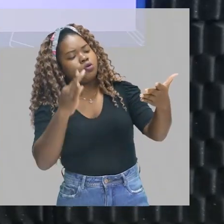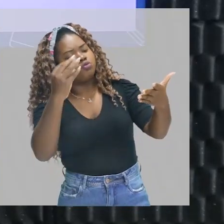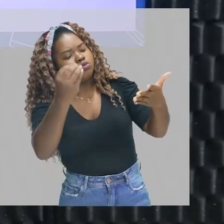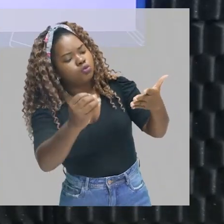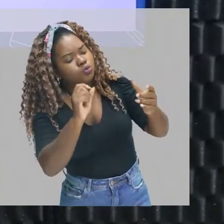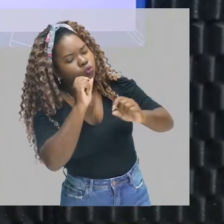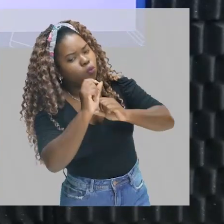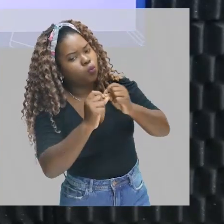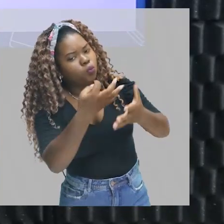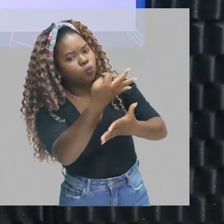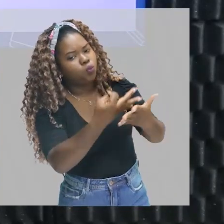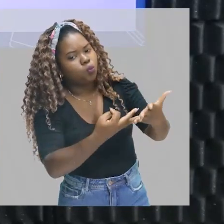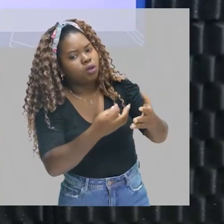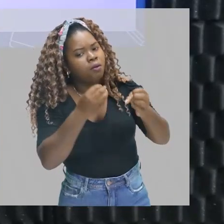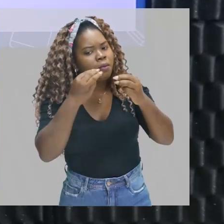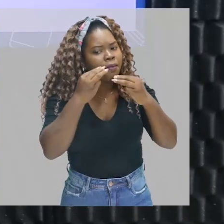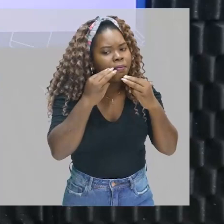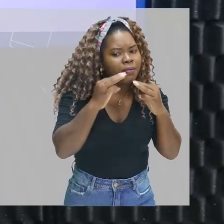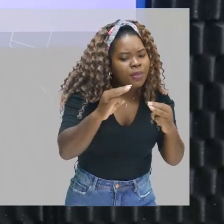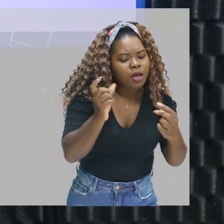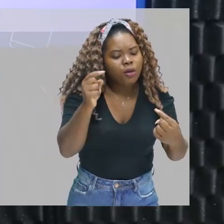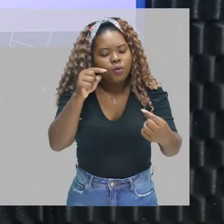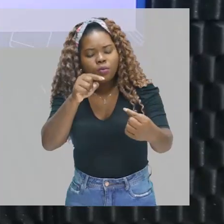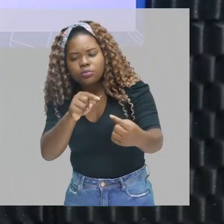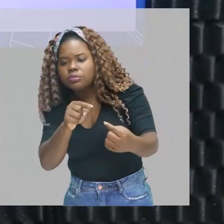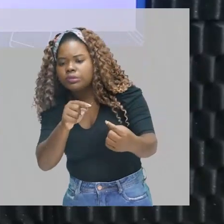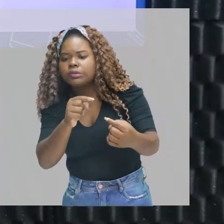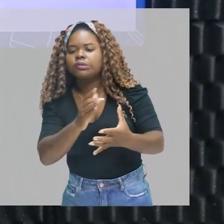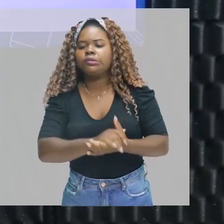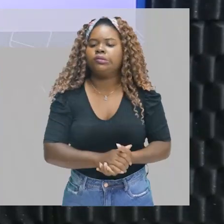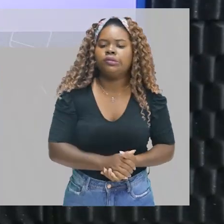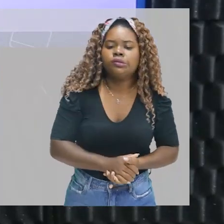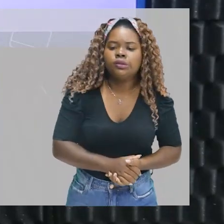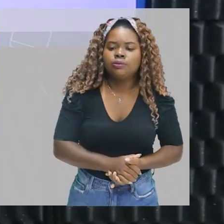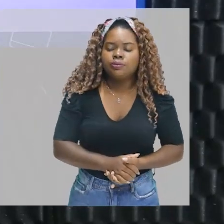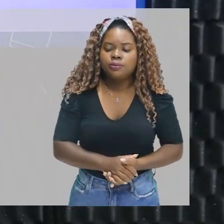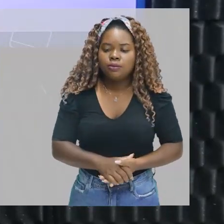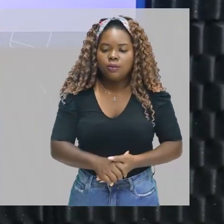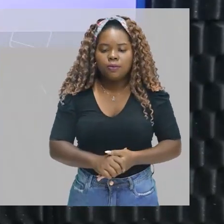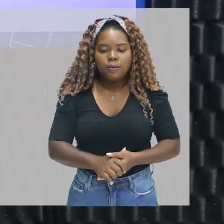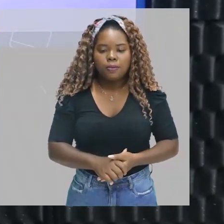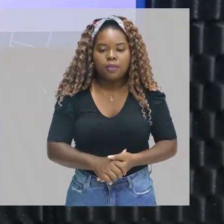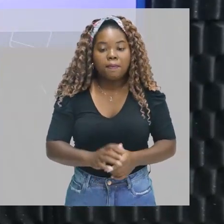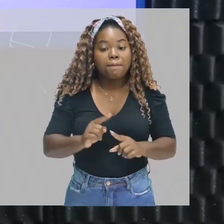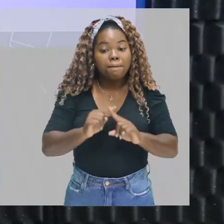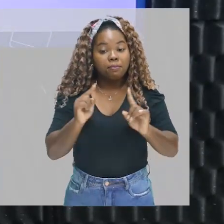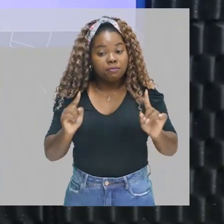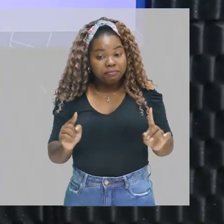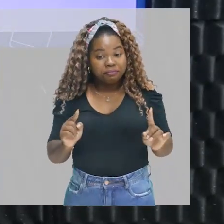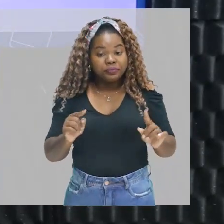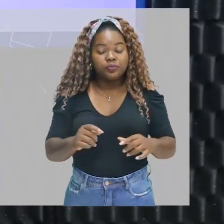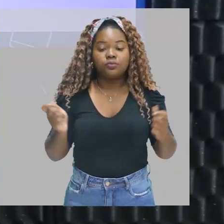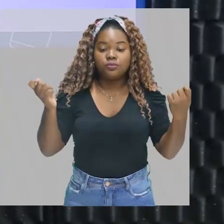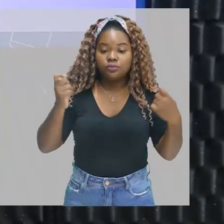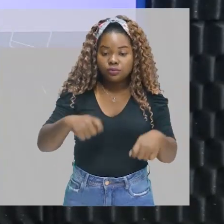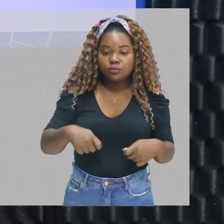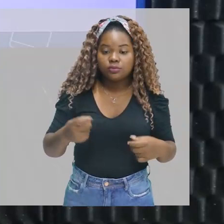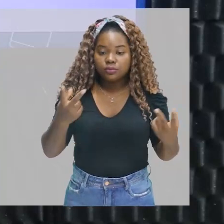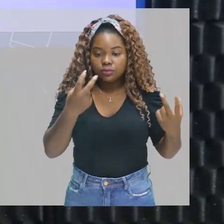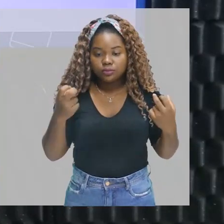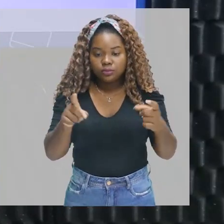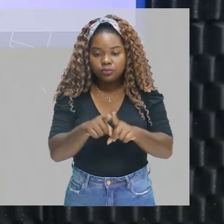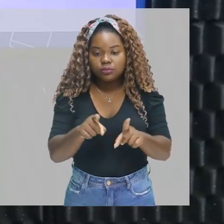todo uma mensagem, um emissor, um receptor. Mas, na verdade, nós podemos considerar